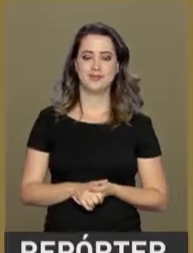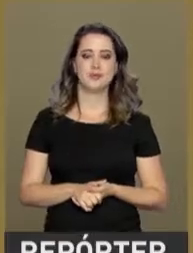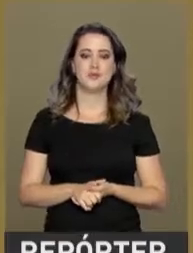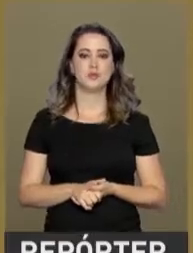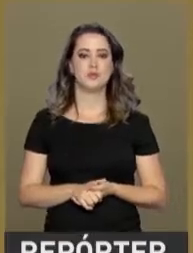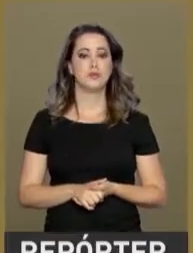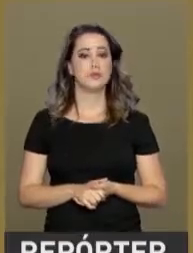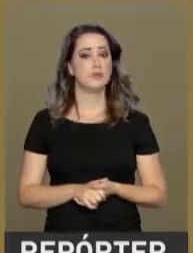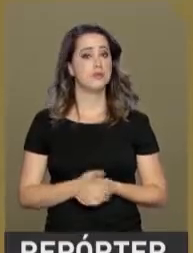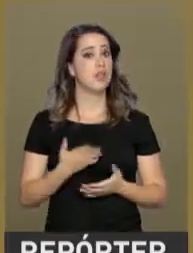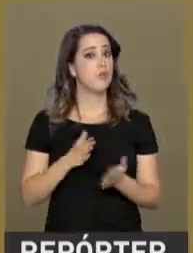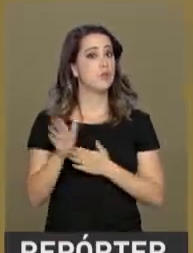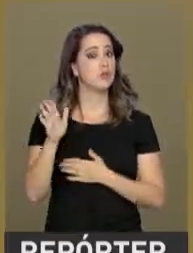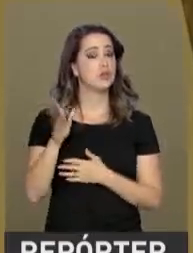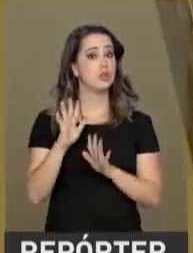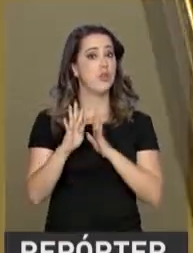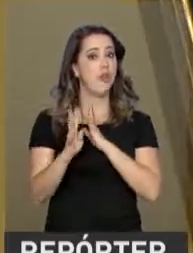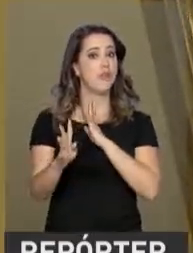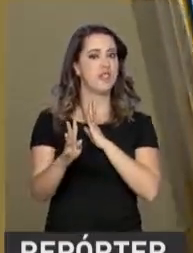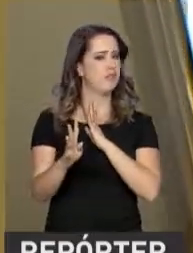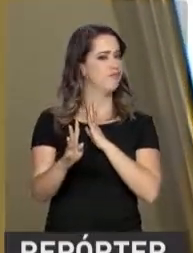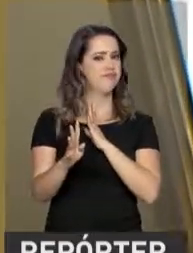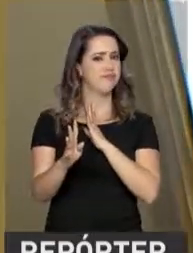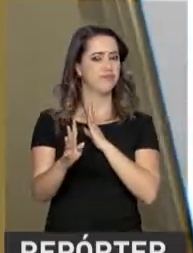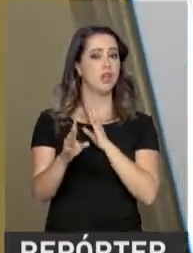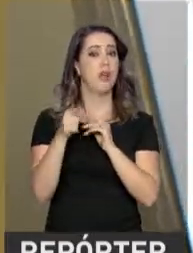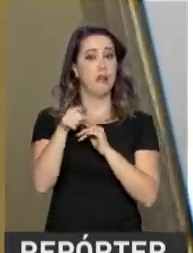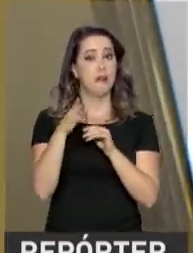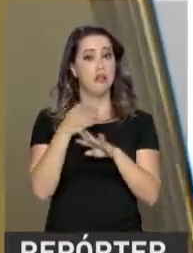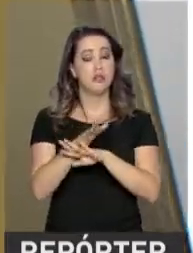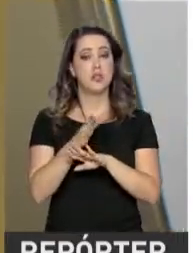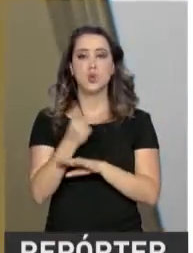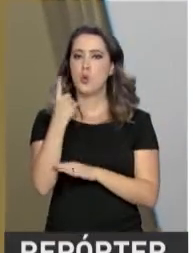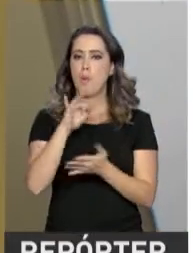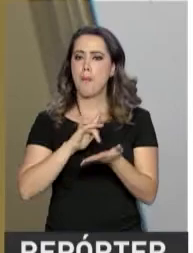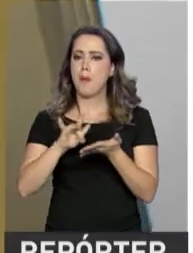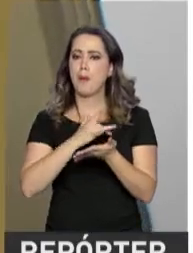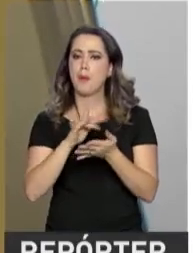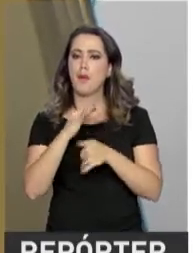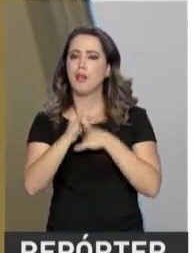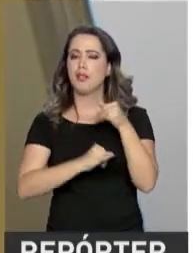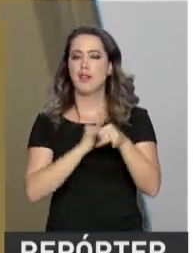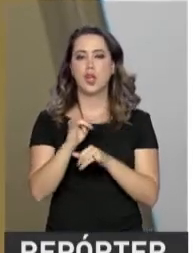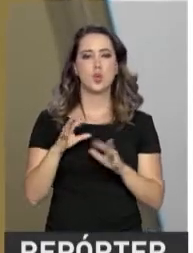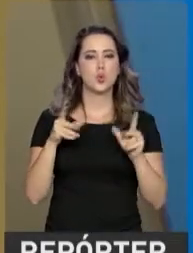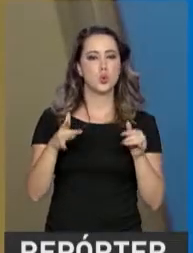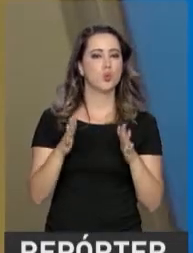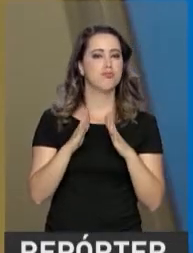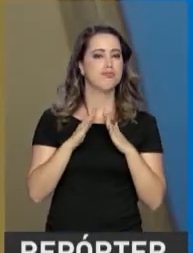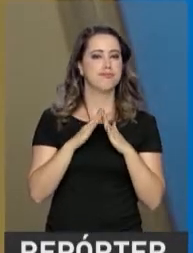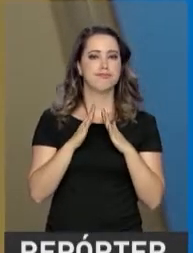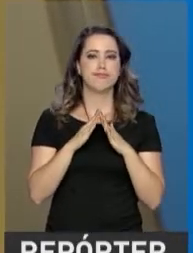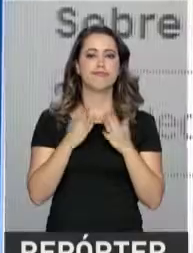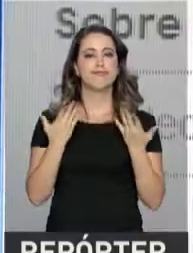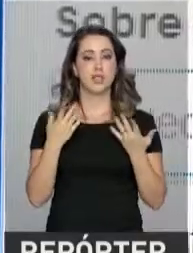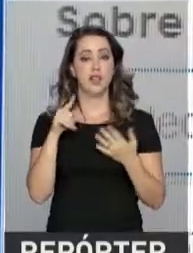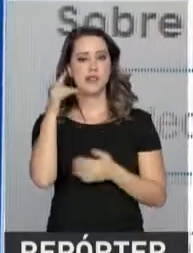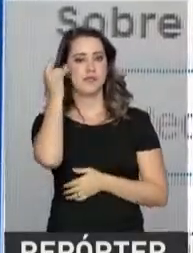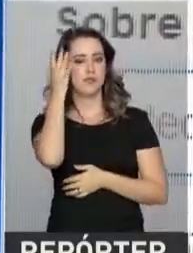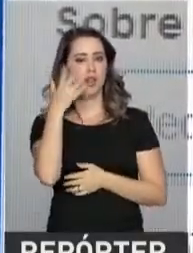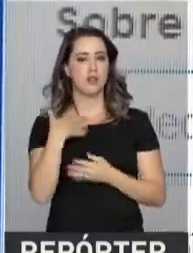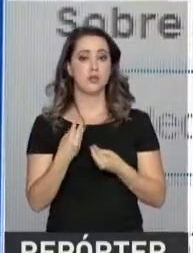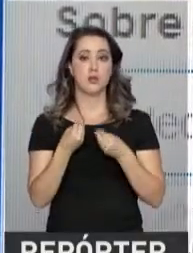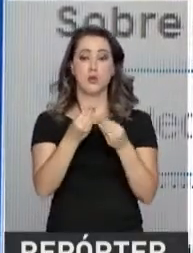fugir das filas e ter acesso a serviços públicos com apenas alguns cliques sem sair de casa oferecer